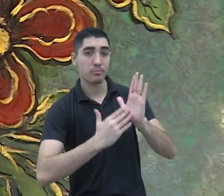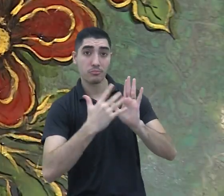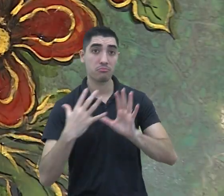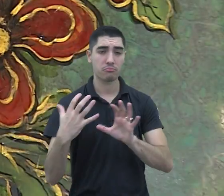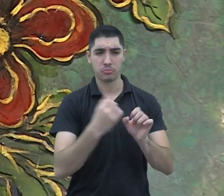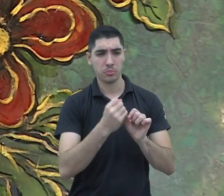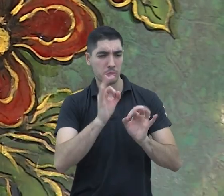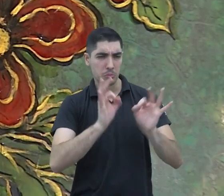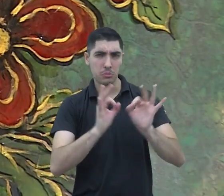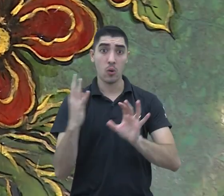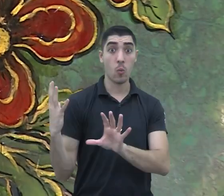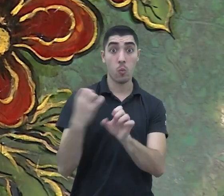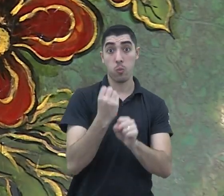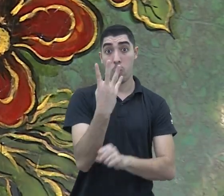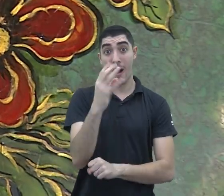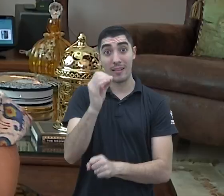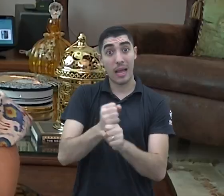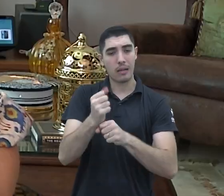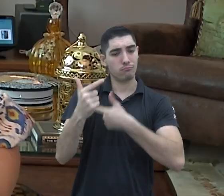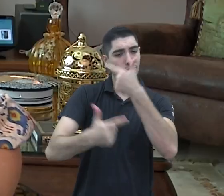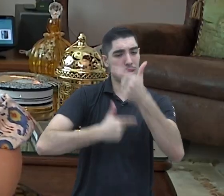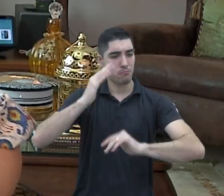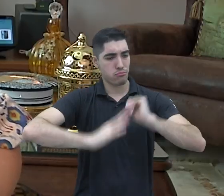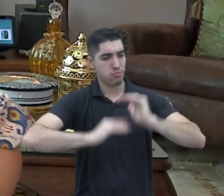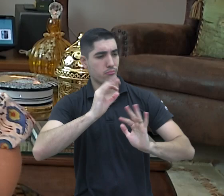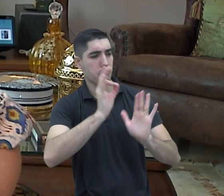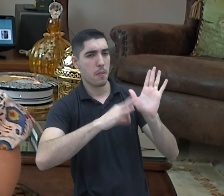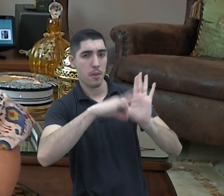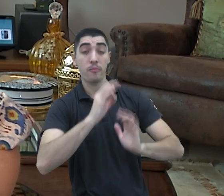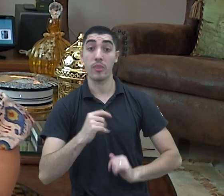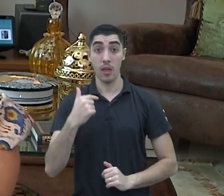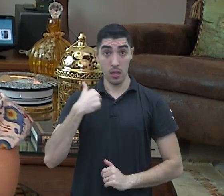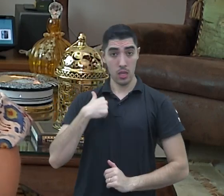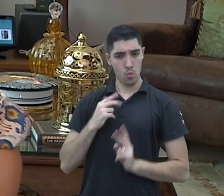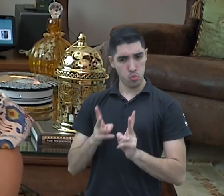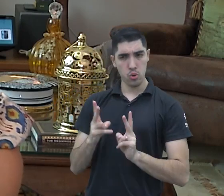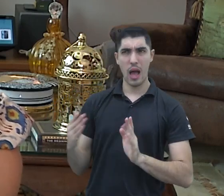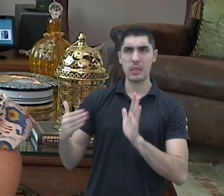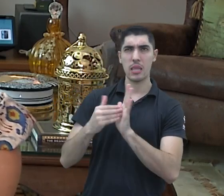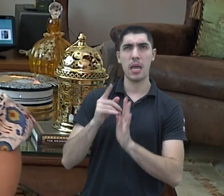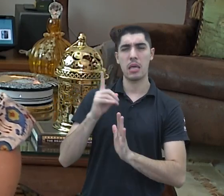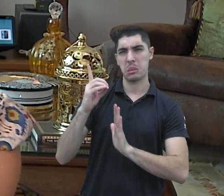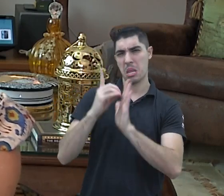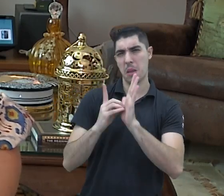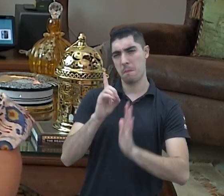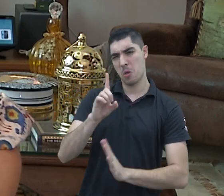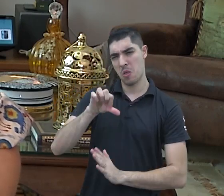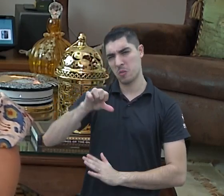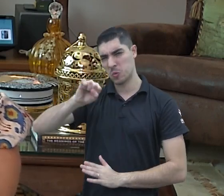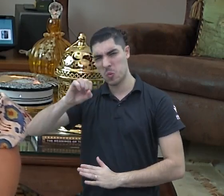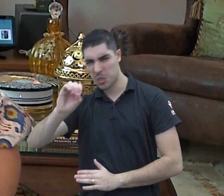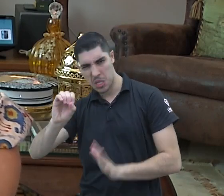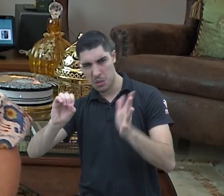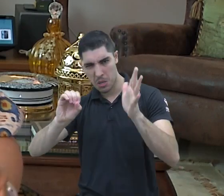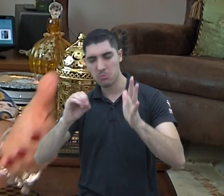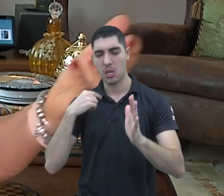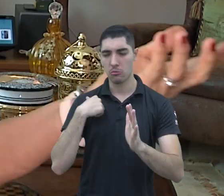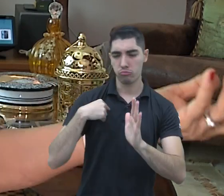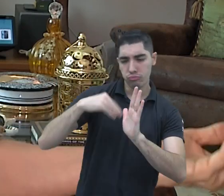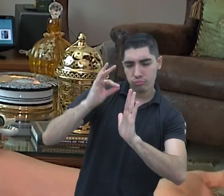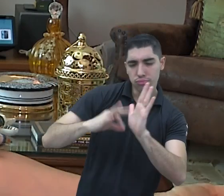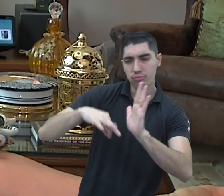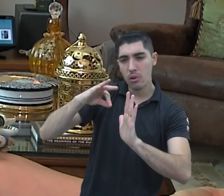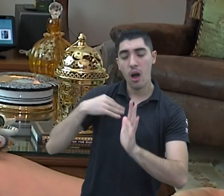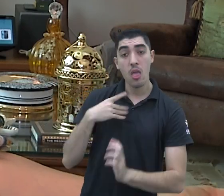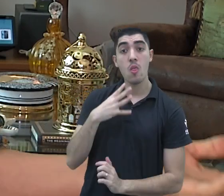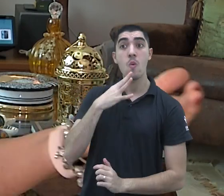por quase 40 anos. Eu continuei pintando sobre porcelana até a década de 80. De 80 eu descobri o que